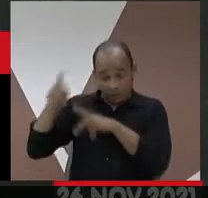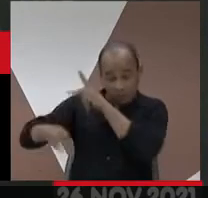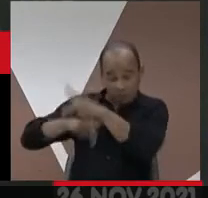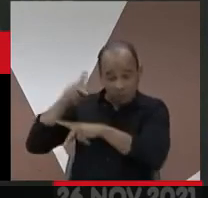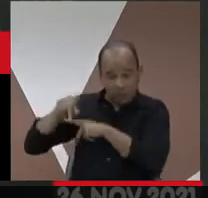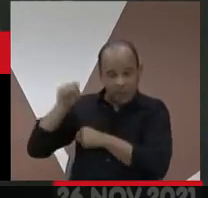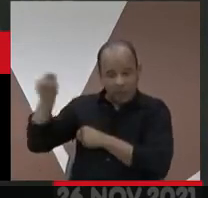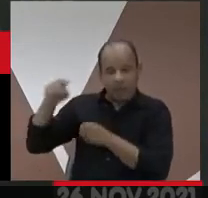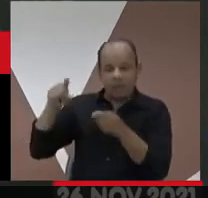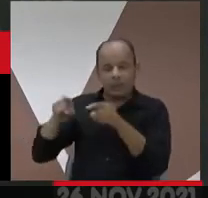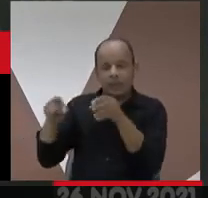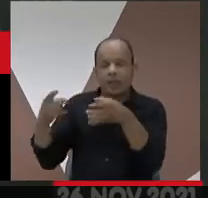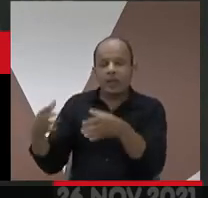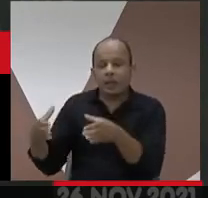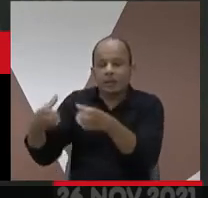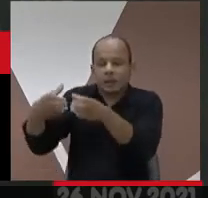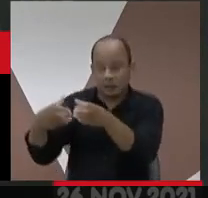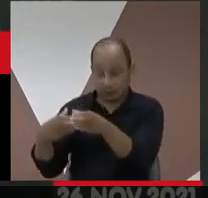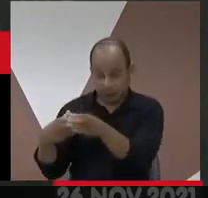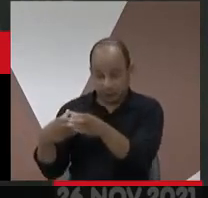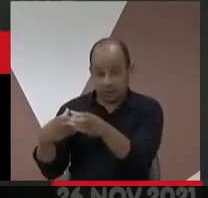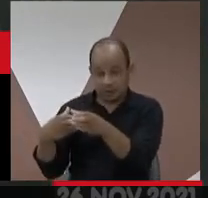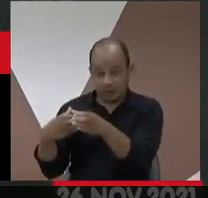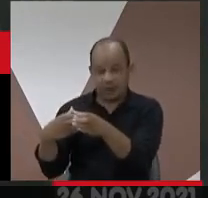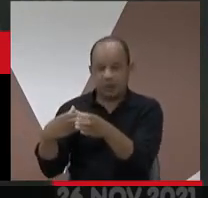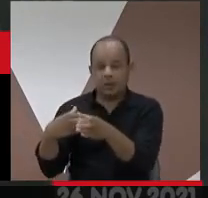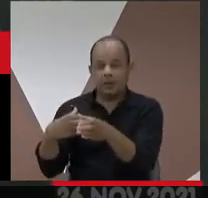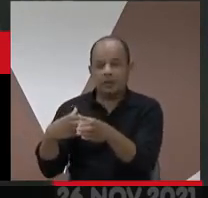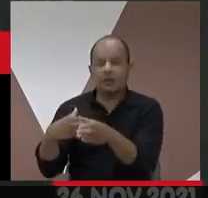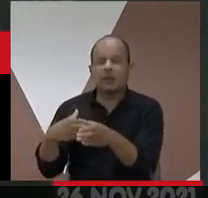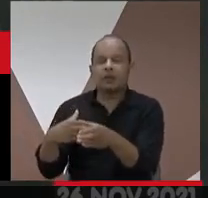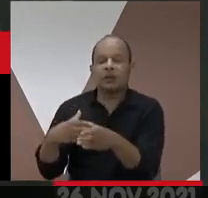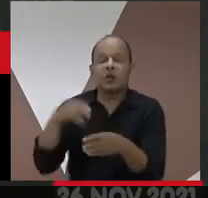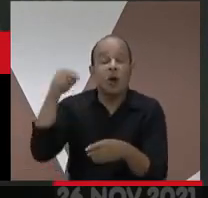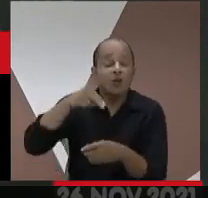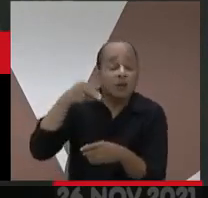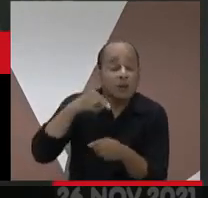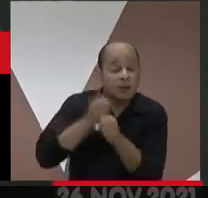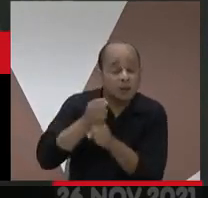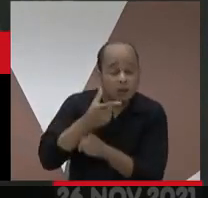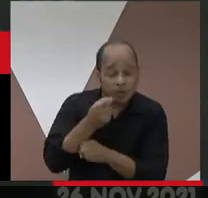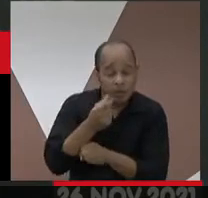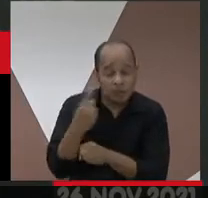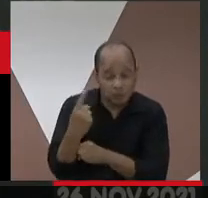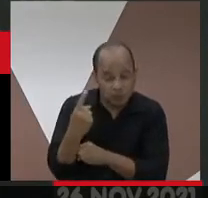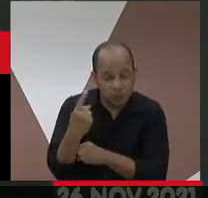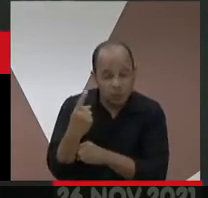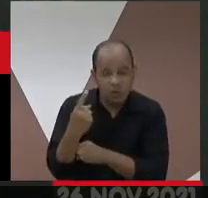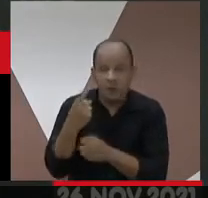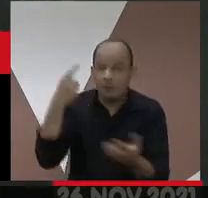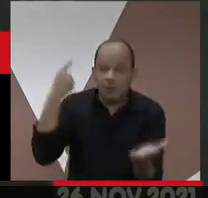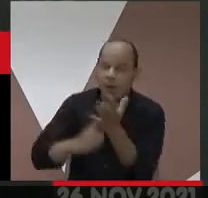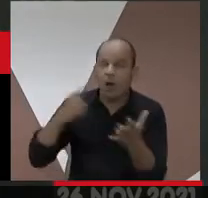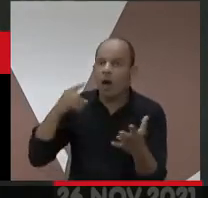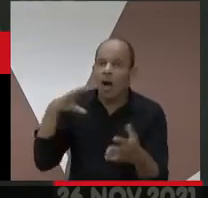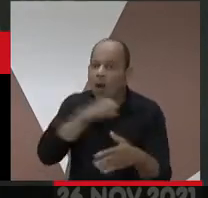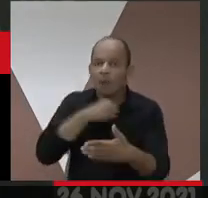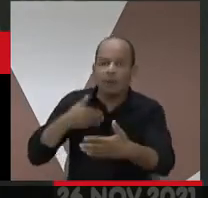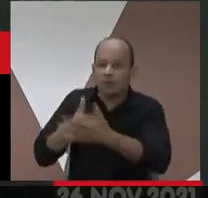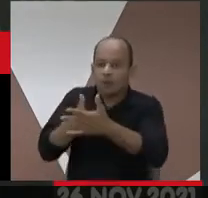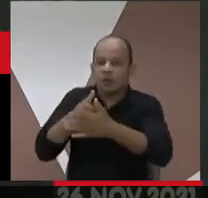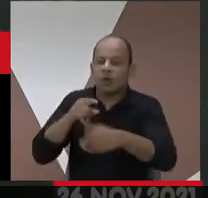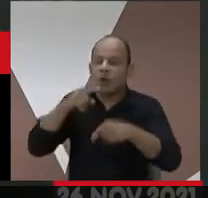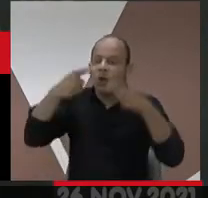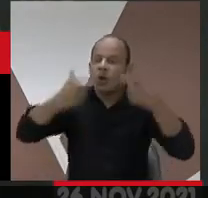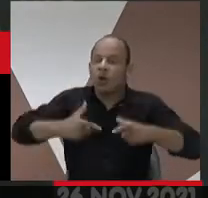administrativa na tarde de 22 de novembro de 2021 foi marcada às pressas, em horário comercial, em localidade